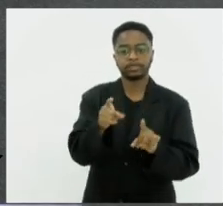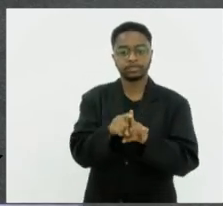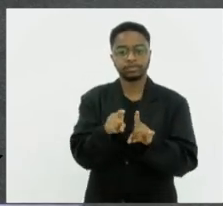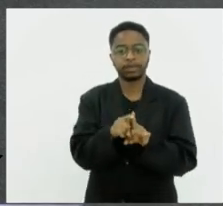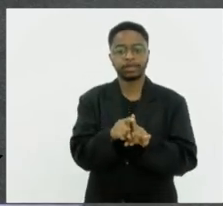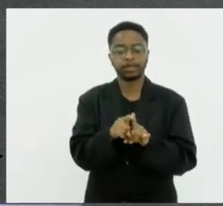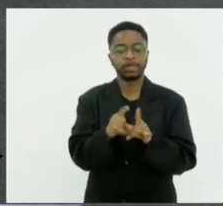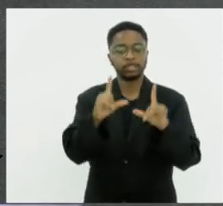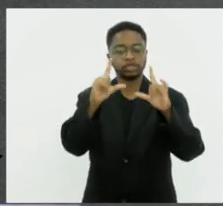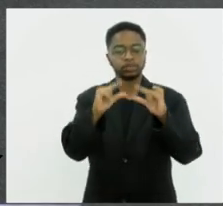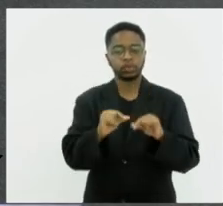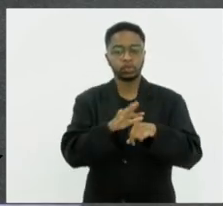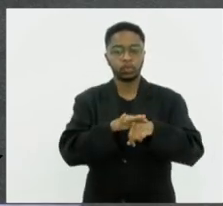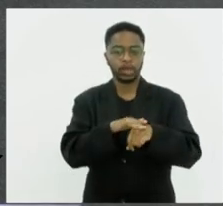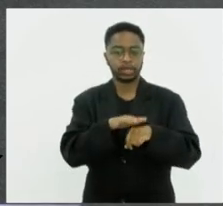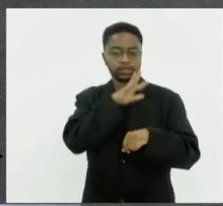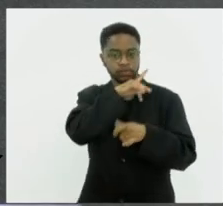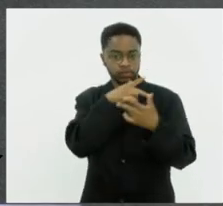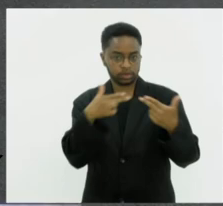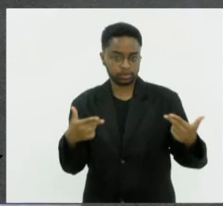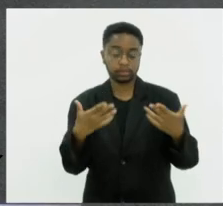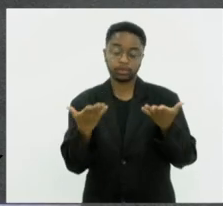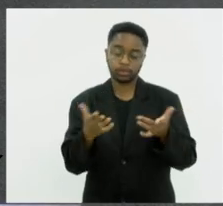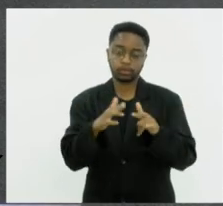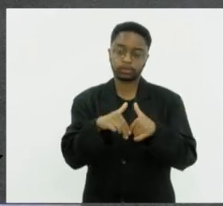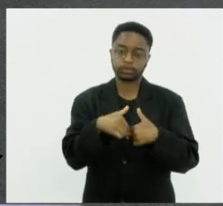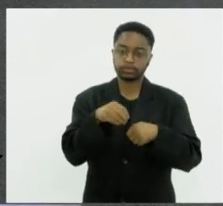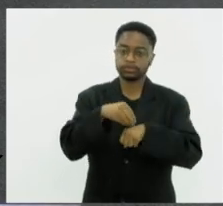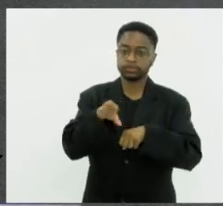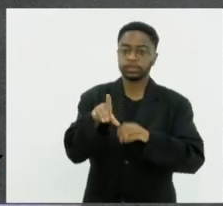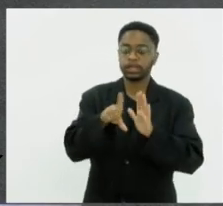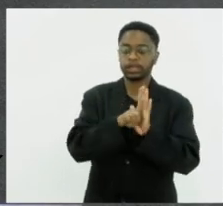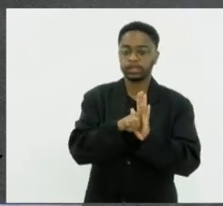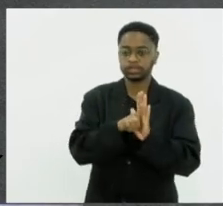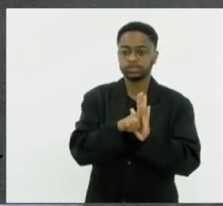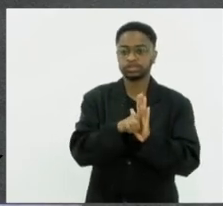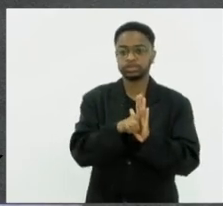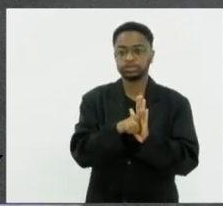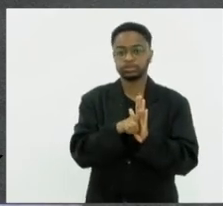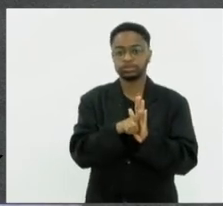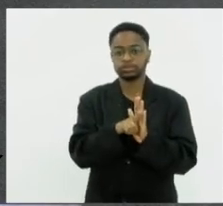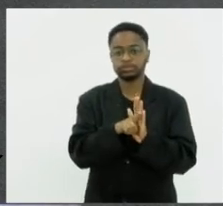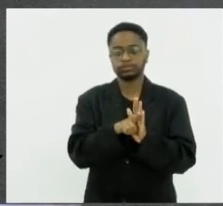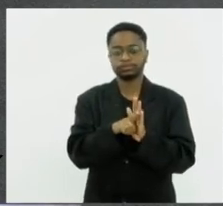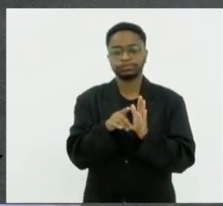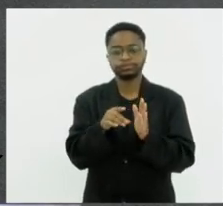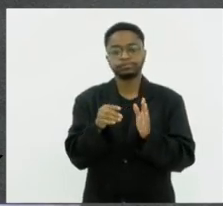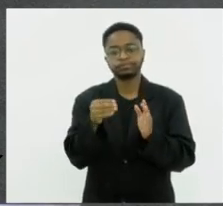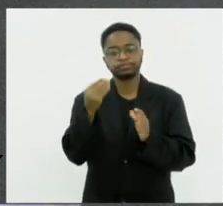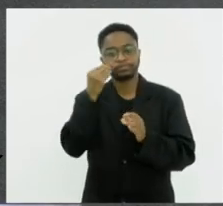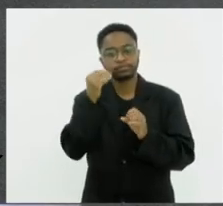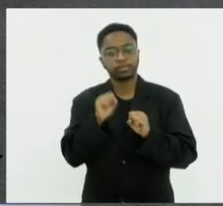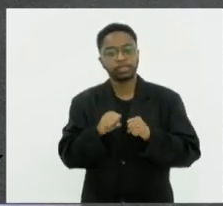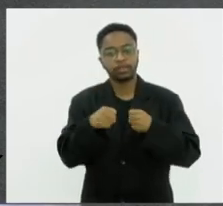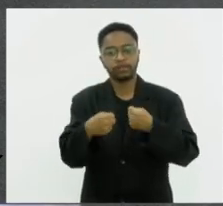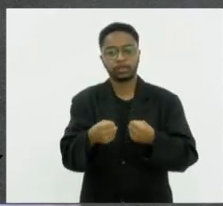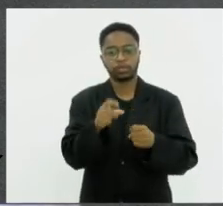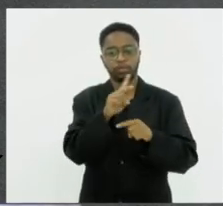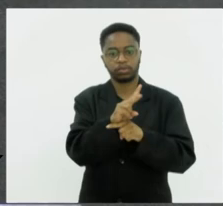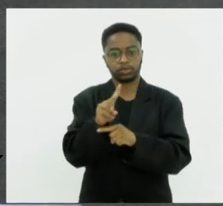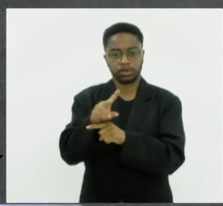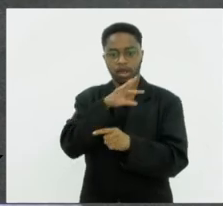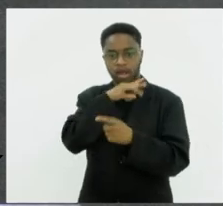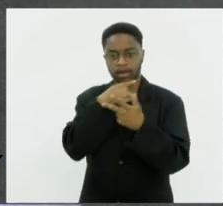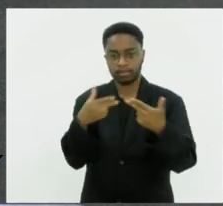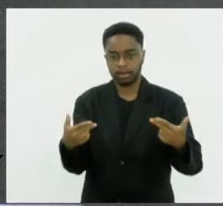foco também de zoonose. Então, essa nossa indicação legislativa é uma indicação que vai na direção da defesa da proteção animal e